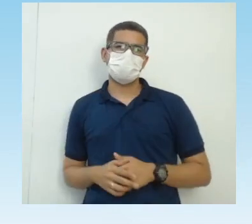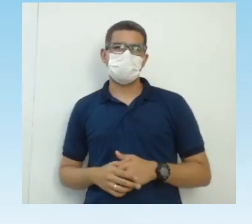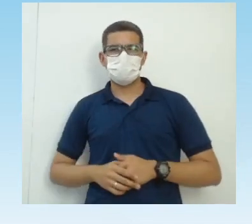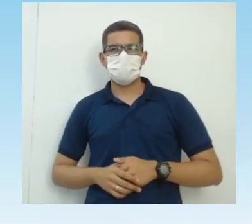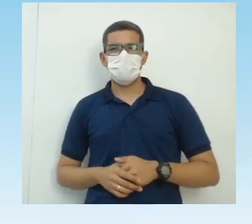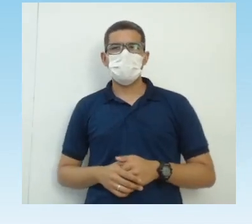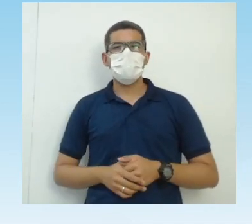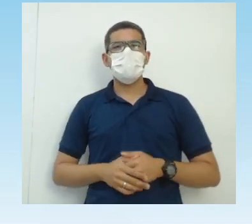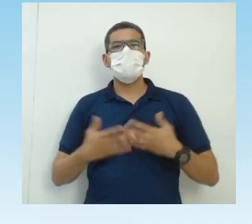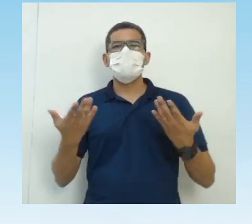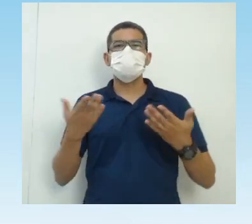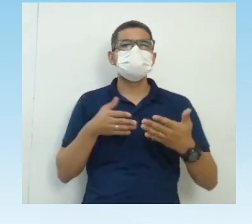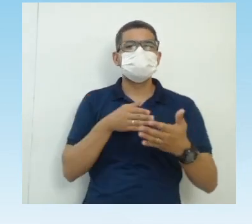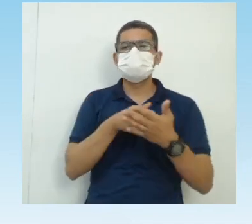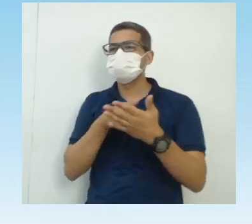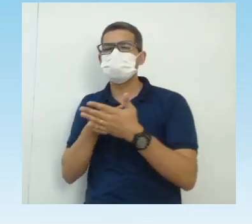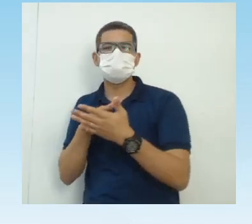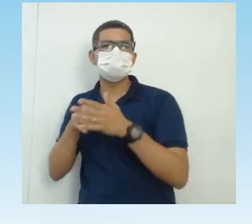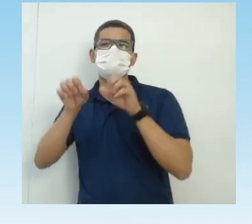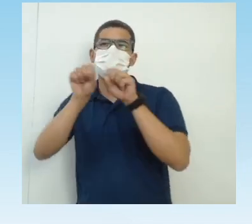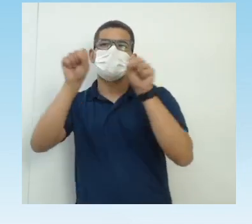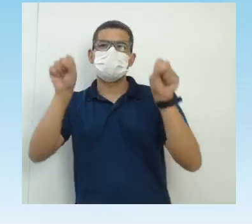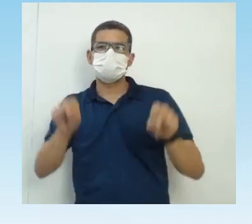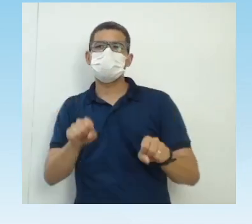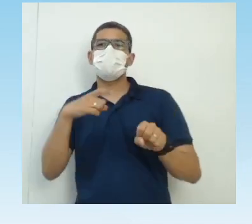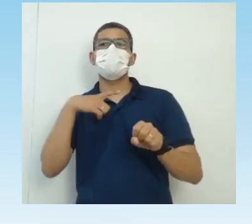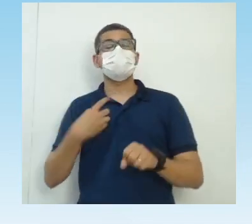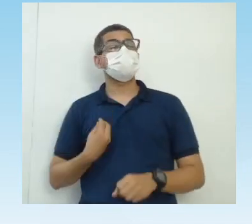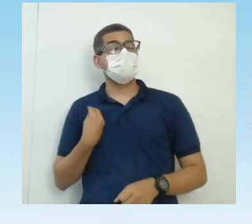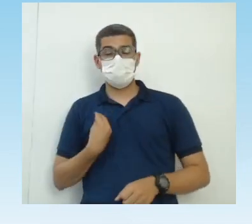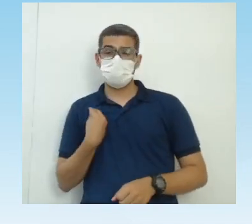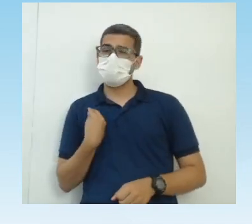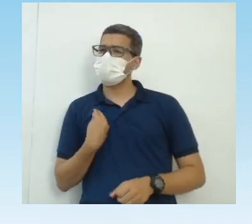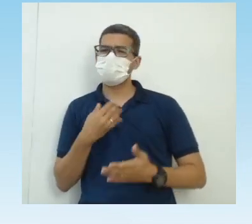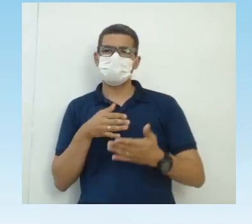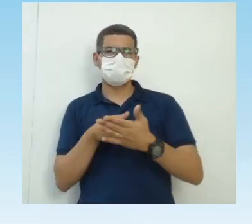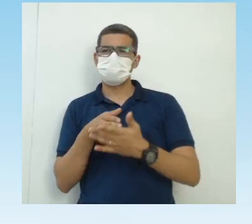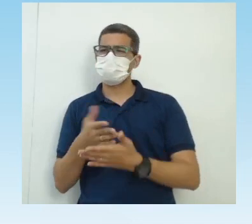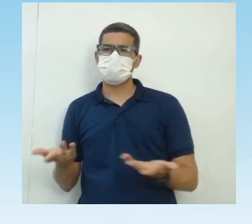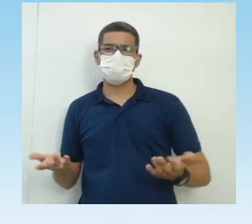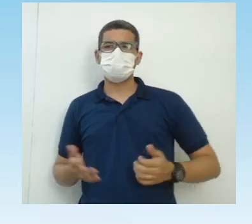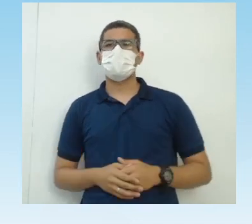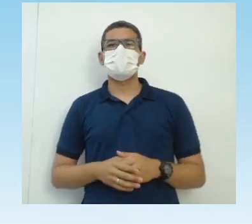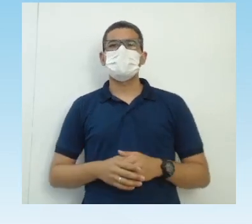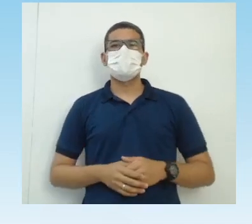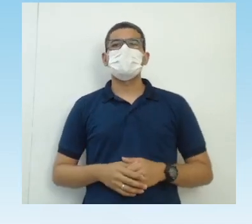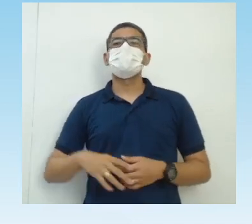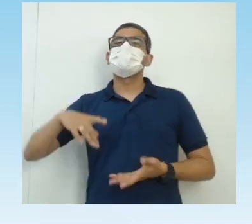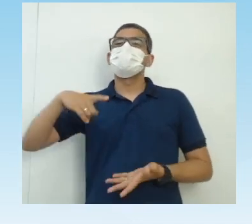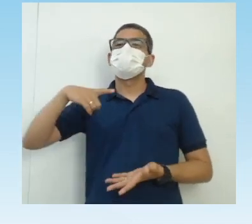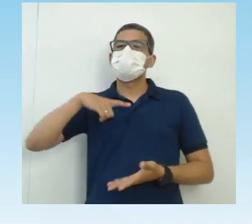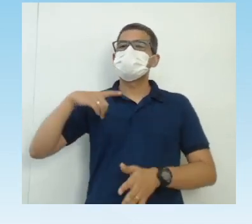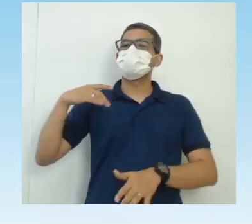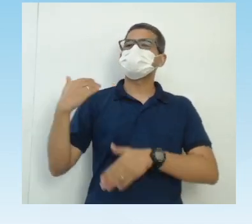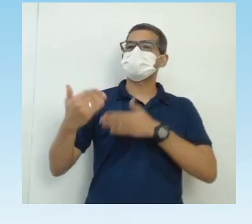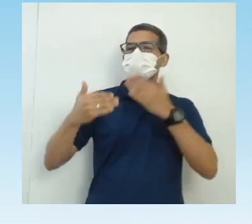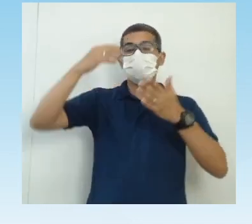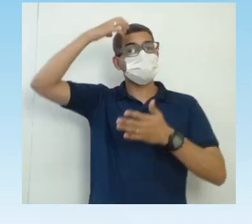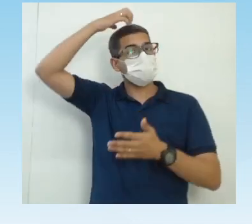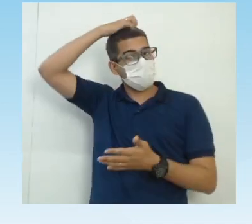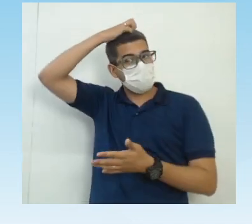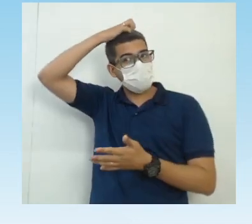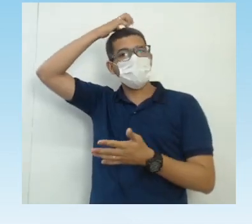não encontravam espaço no sistema que vigorava até então. A base de sustentação do império, que é a